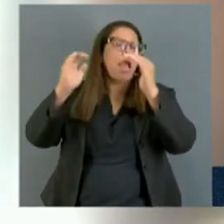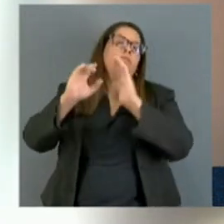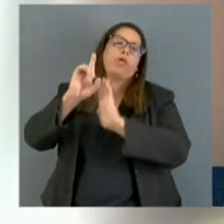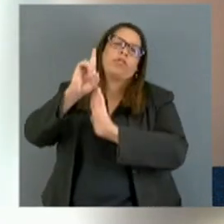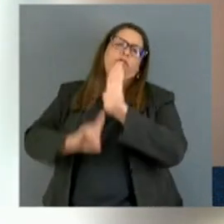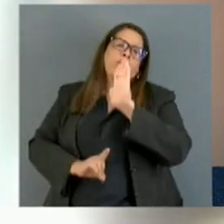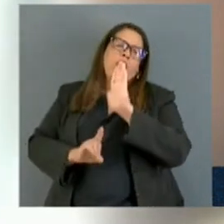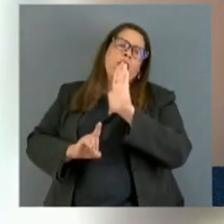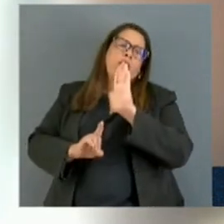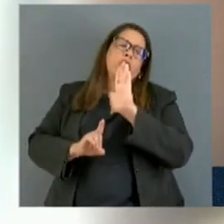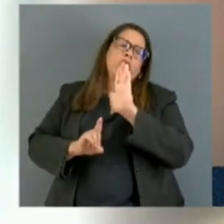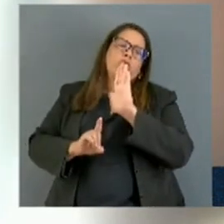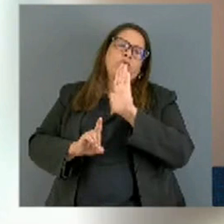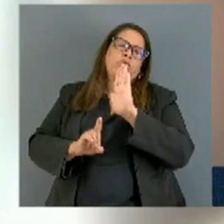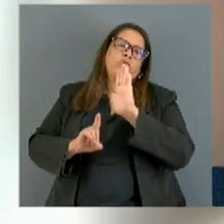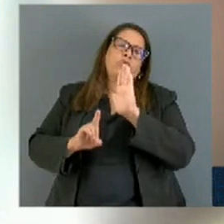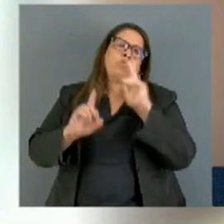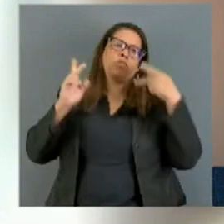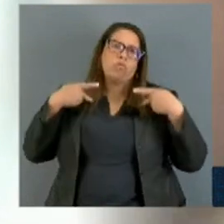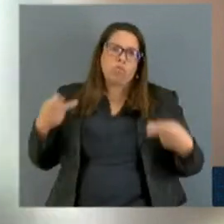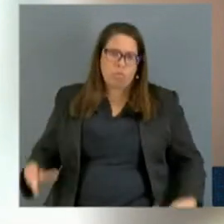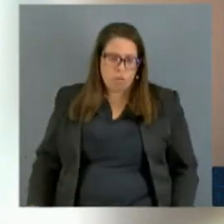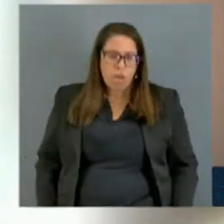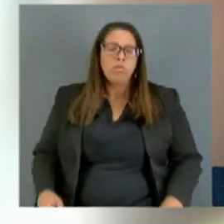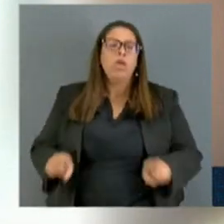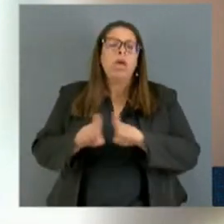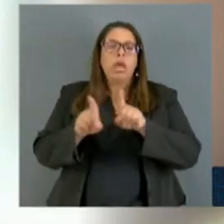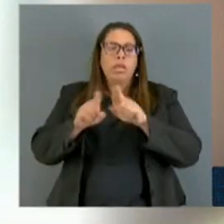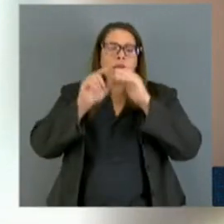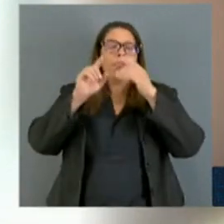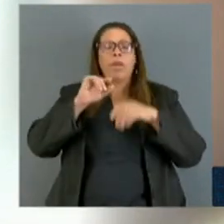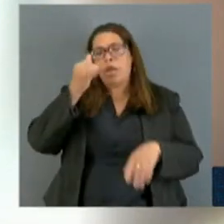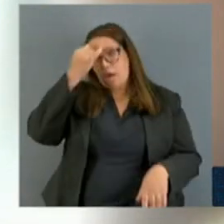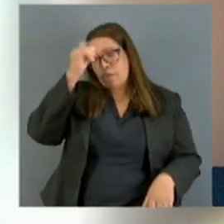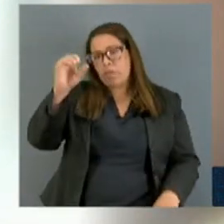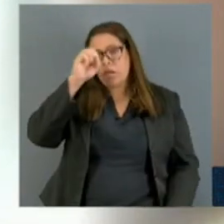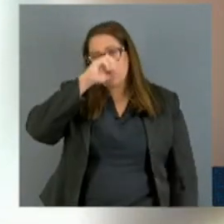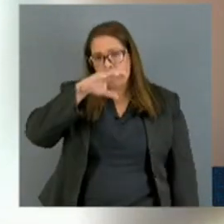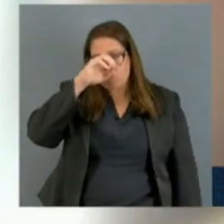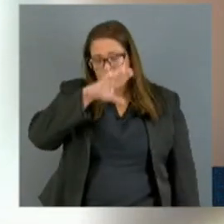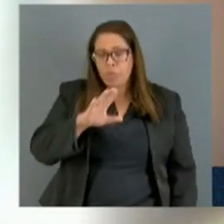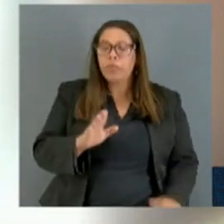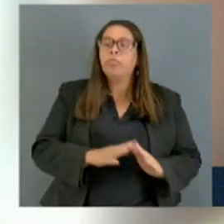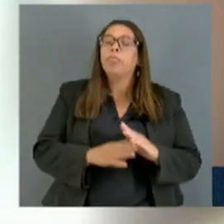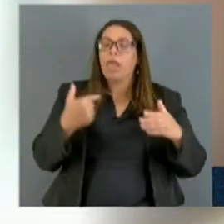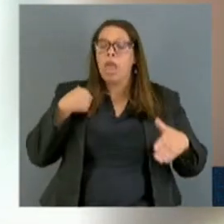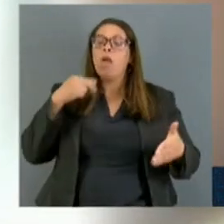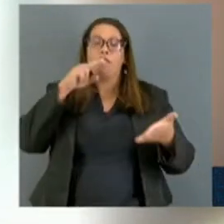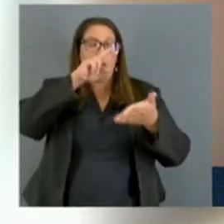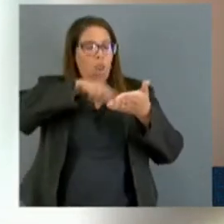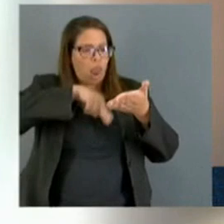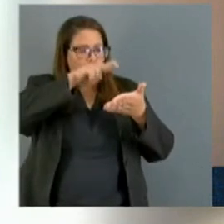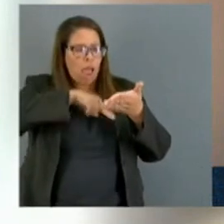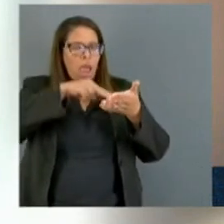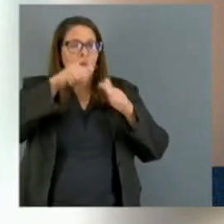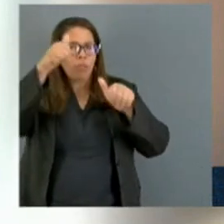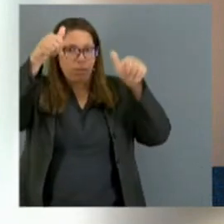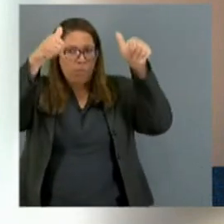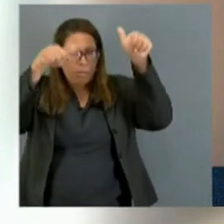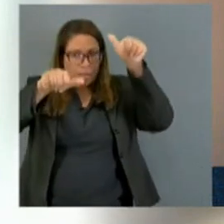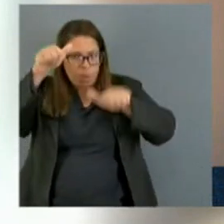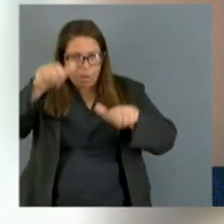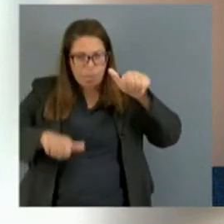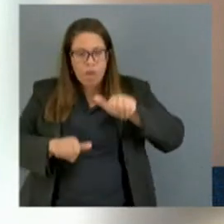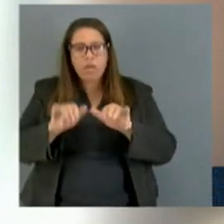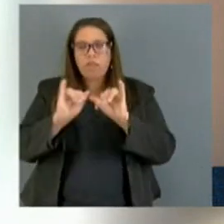abusos desses sistemas. Então, feitas essas considerações, eu queria passar, então, para a análise do texto do 2338, que foi publicado no dia 18